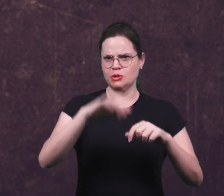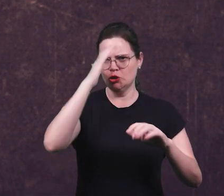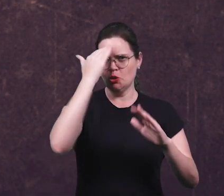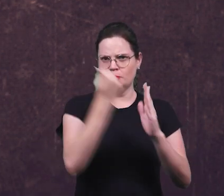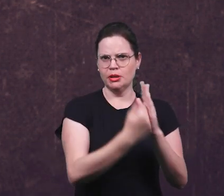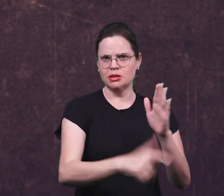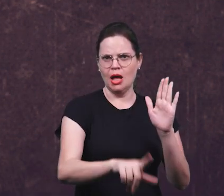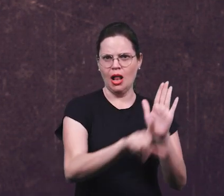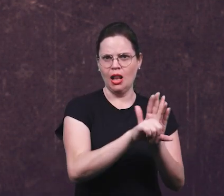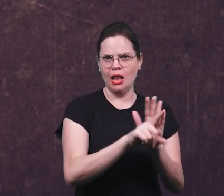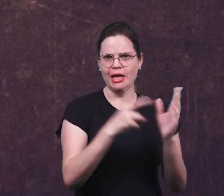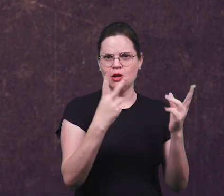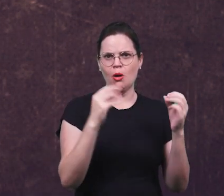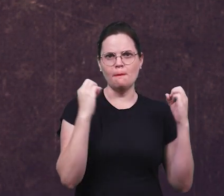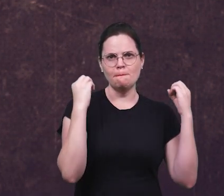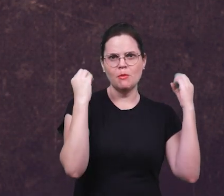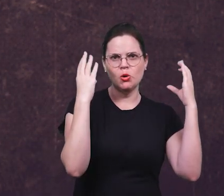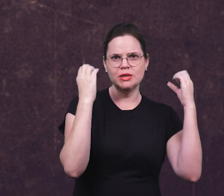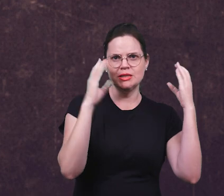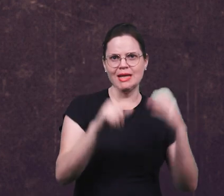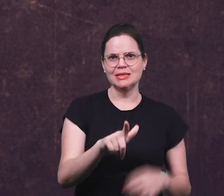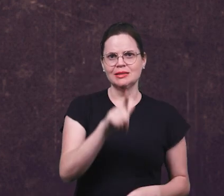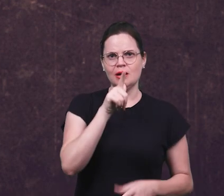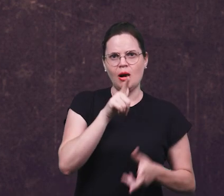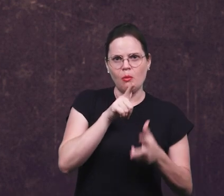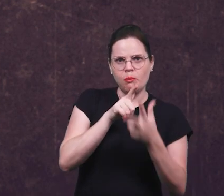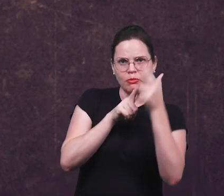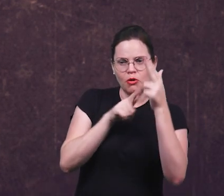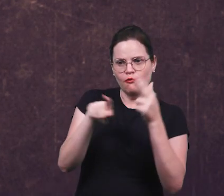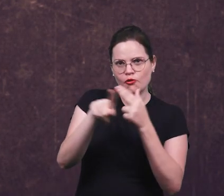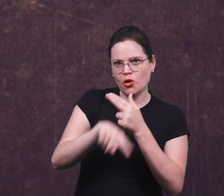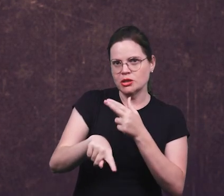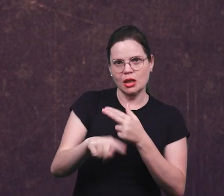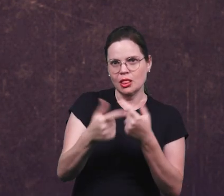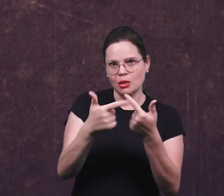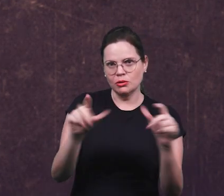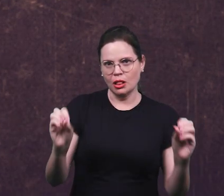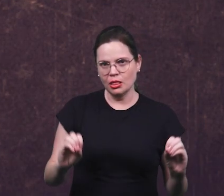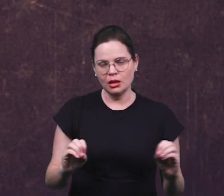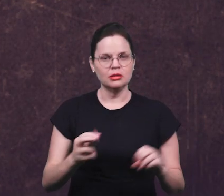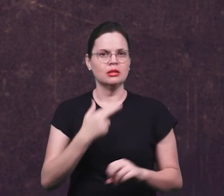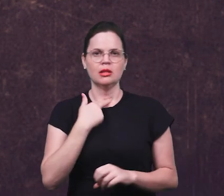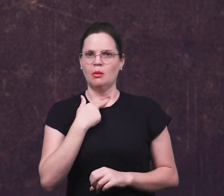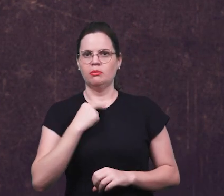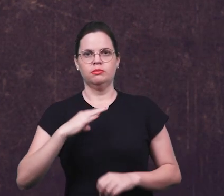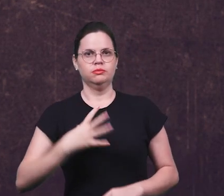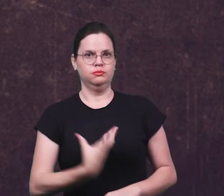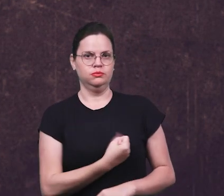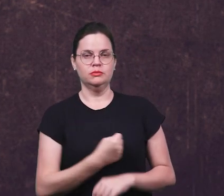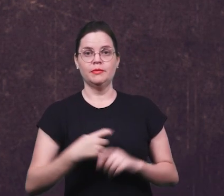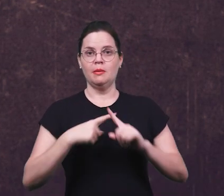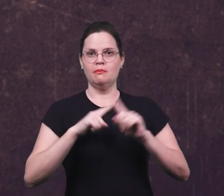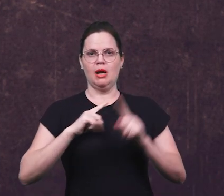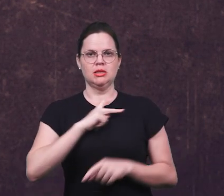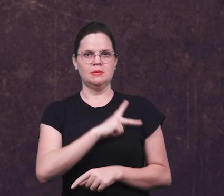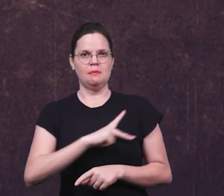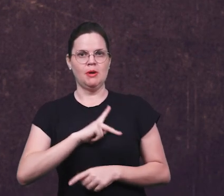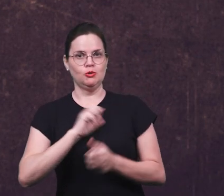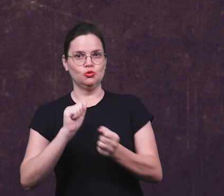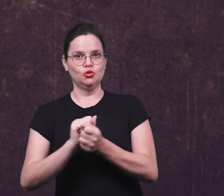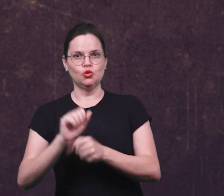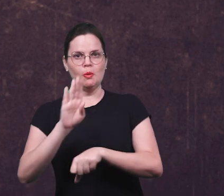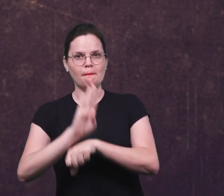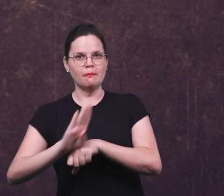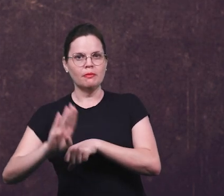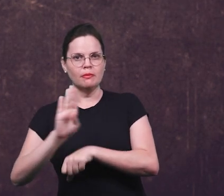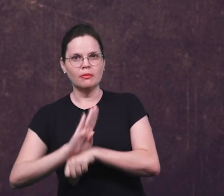segundo o costume de Moisés, não podeis ser salvos. Todavia, da parte de Paulo, de Barnabé, contenda